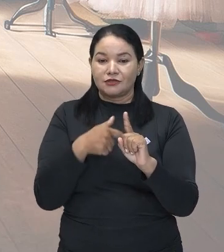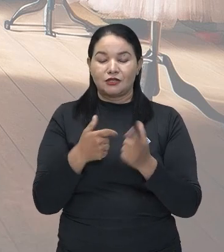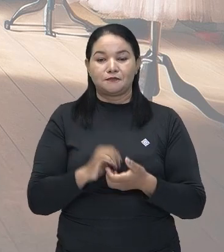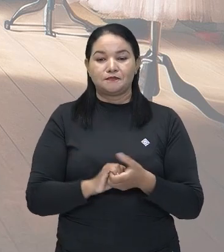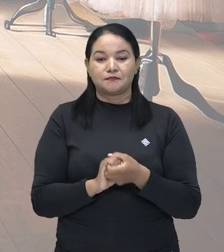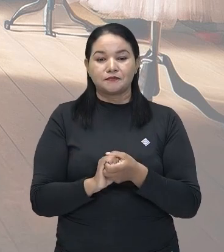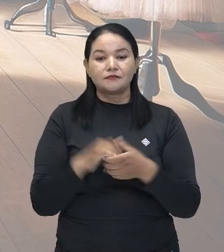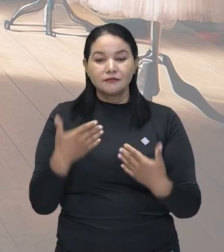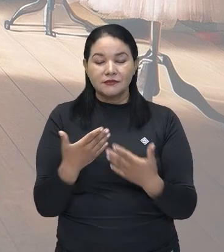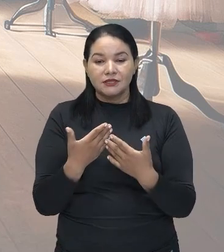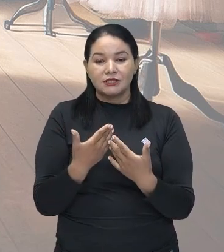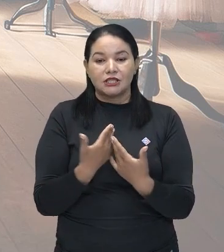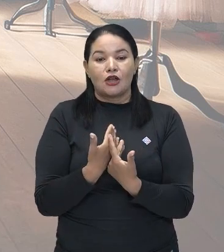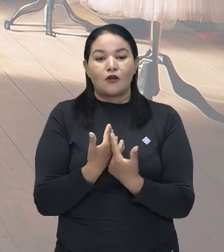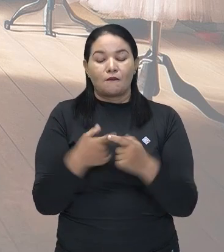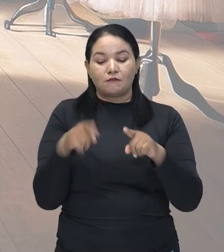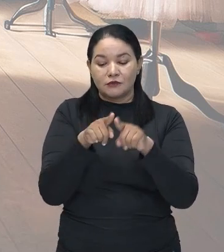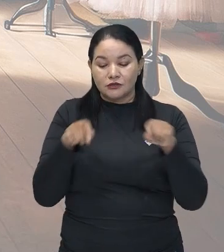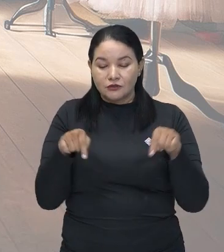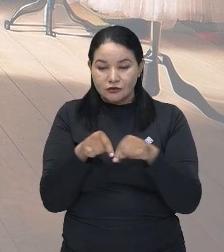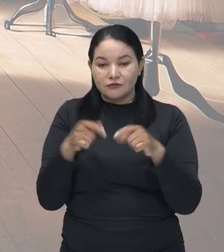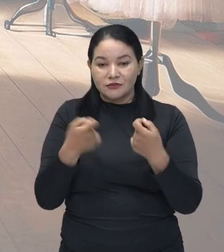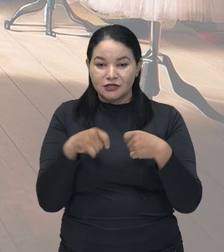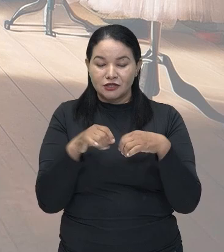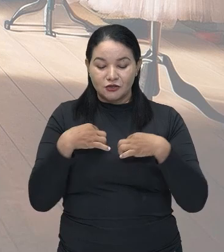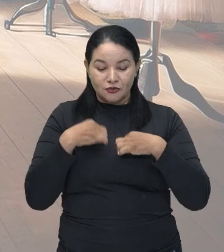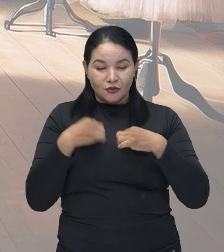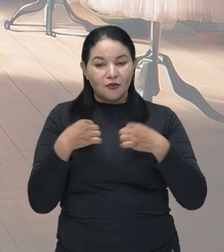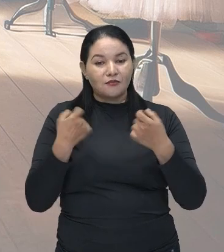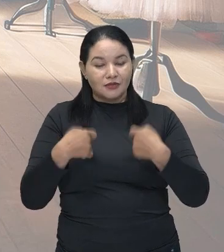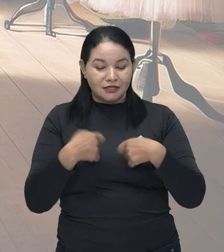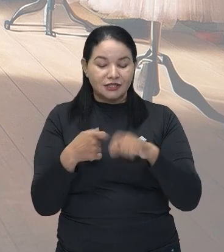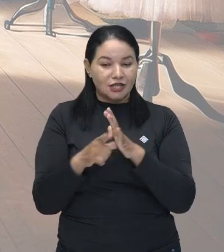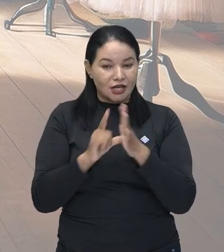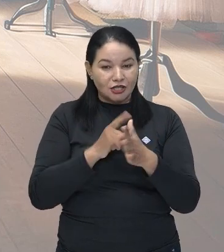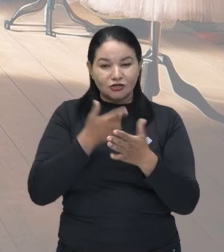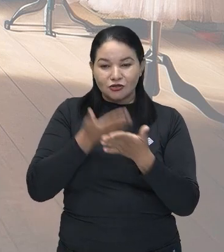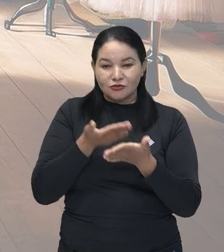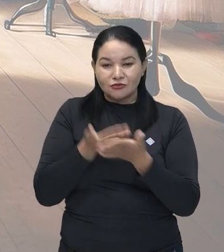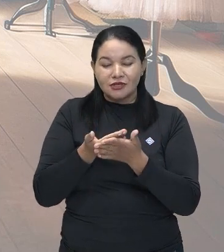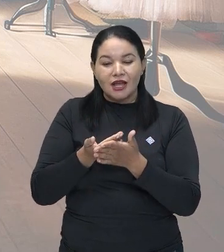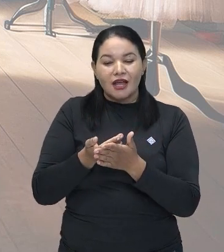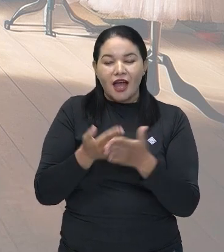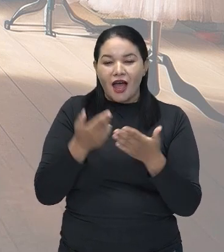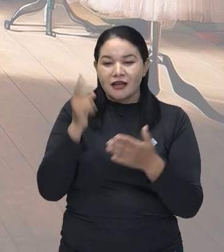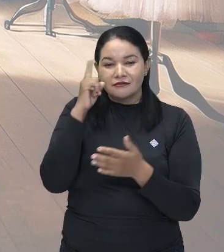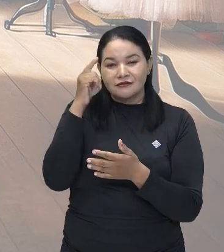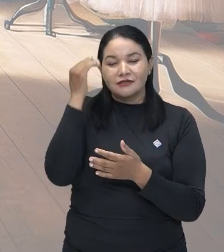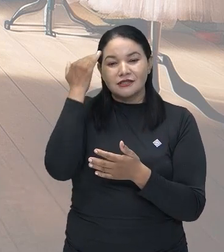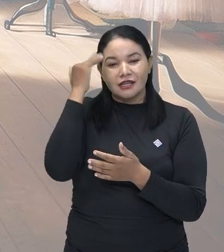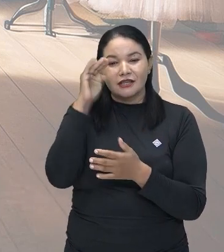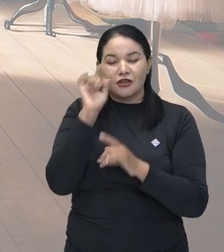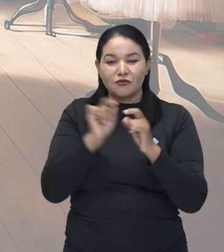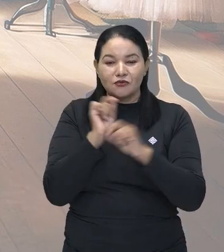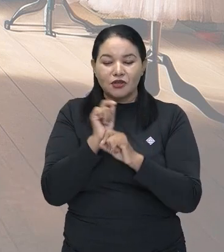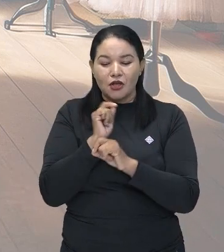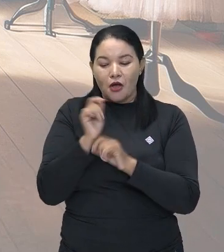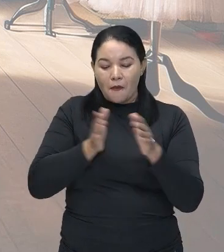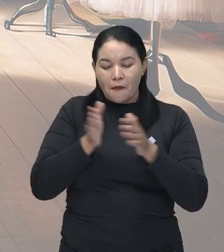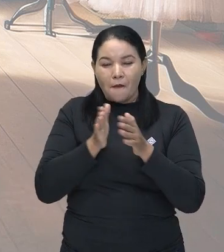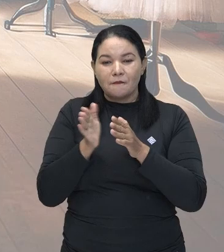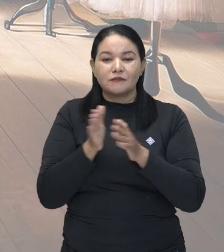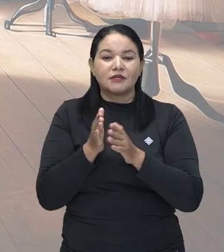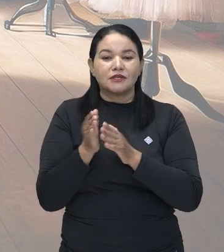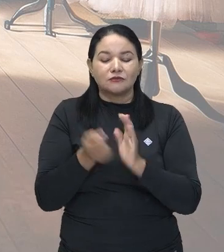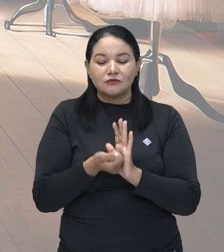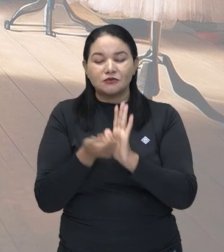a cenografia, o figurino ele também precisa ser muito estudado, entender em que momento está sendo passado aquela